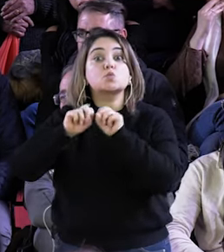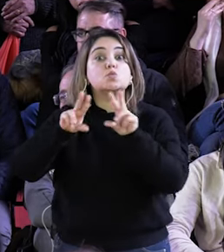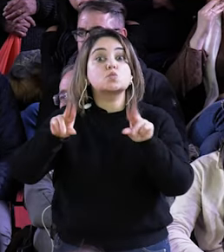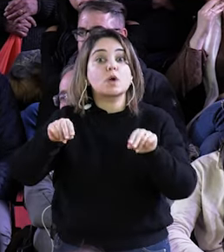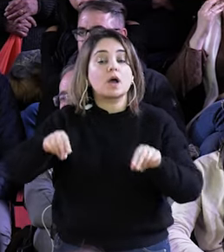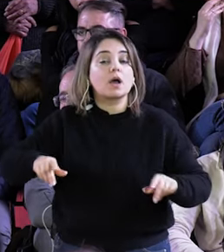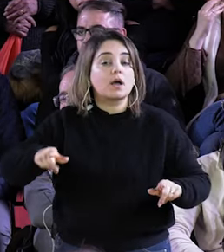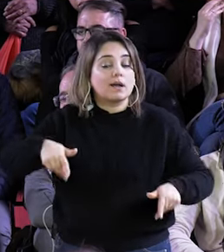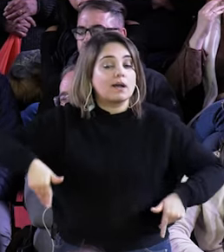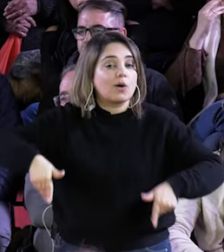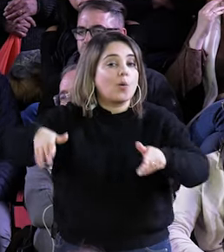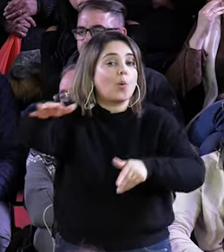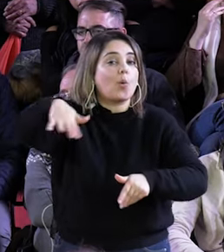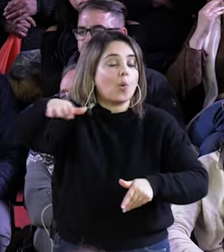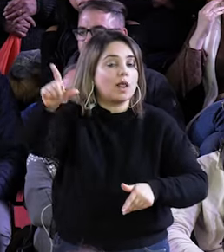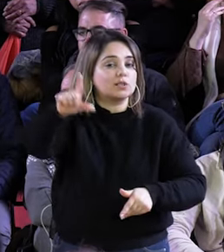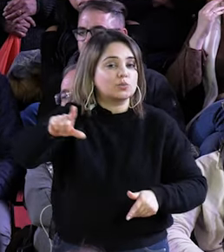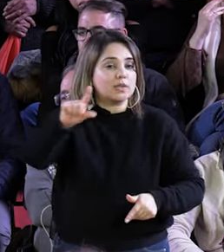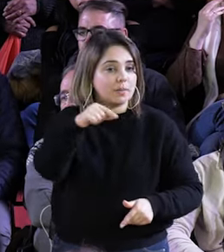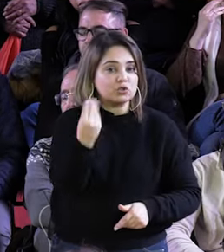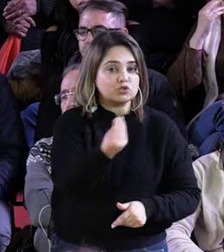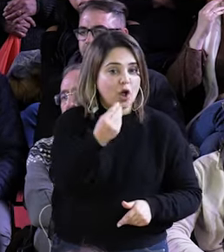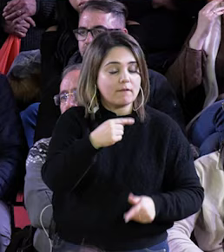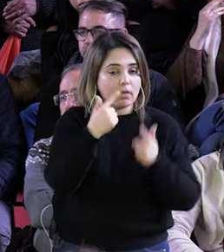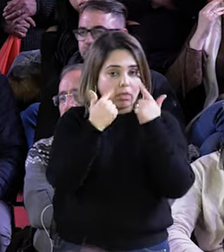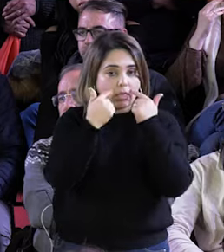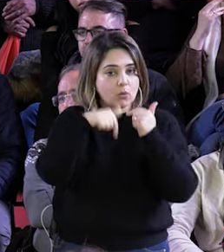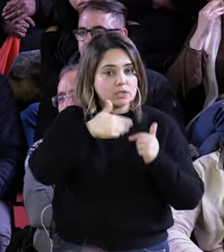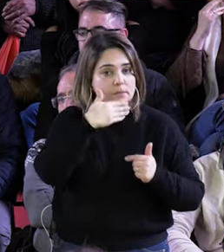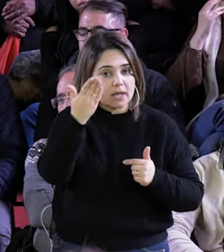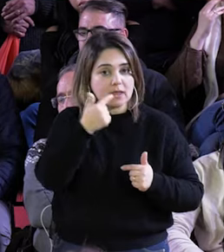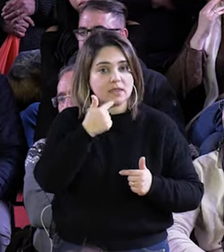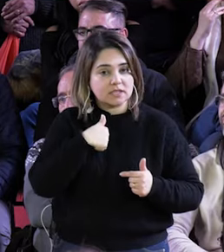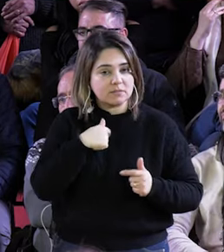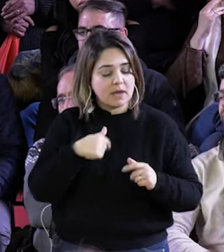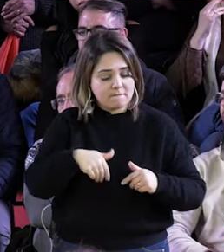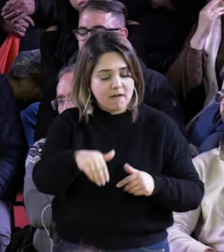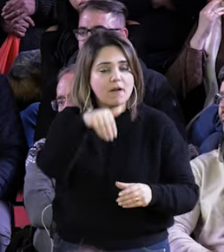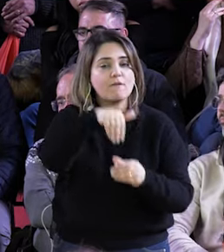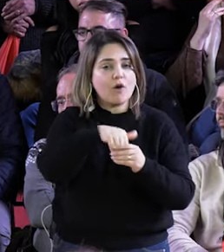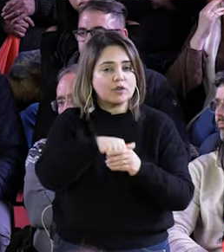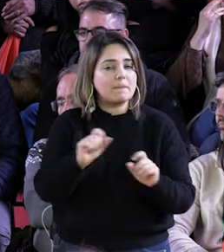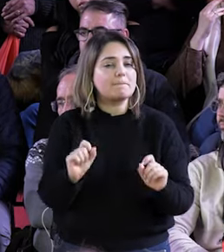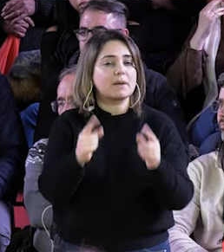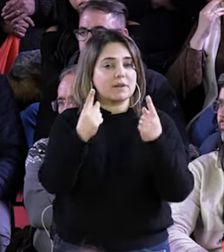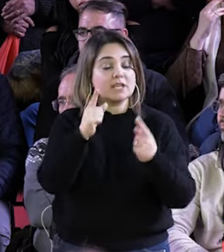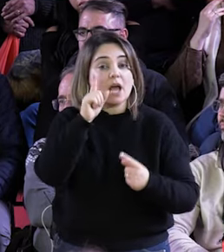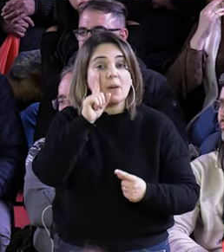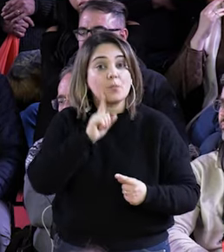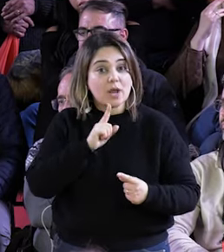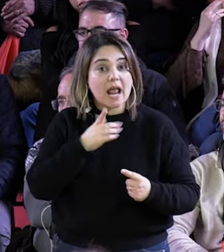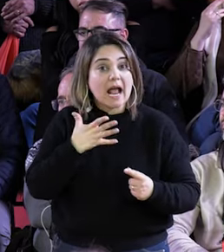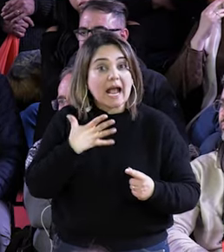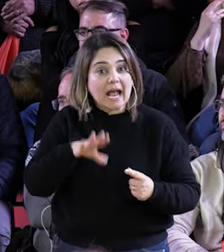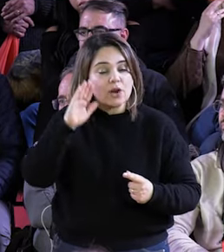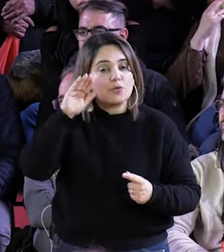à jovem emocionada que esta manhã me disse que vai votar pela primeira vez as mulheres agarram o futuro